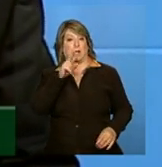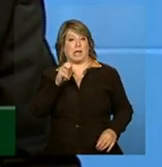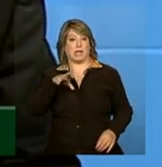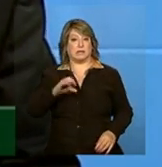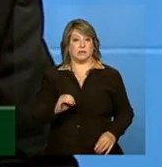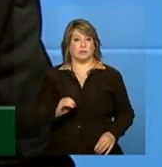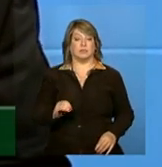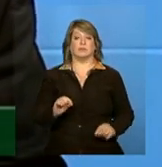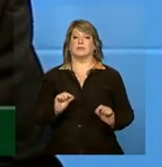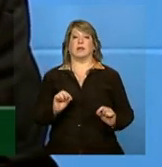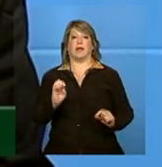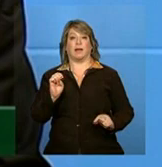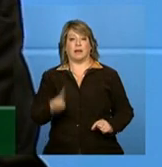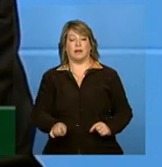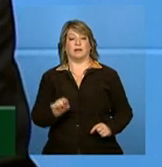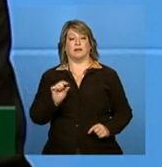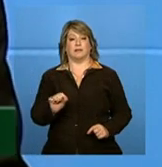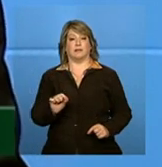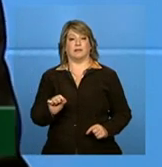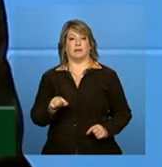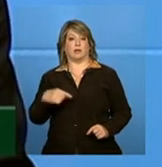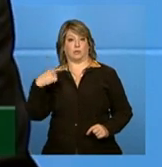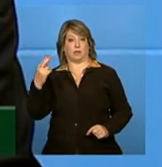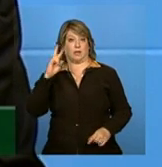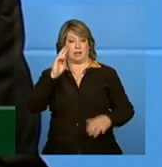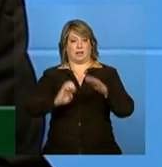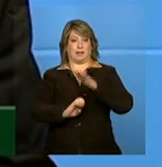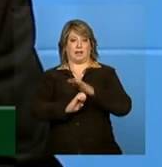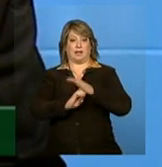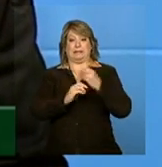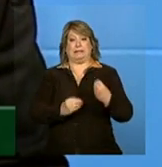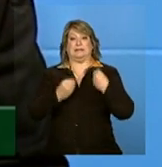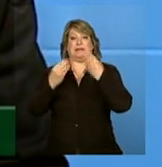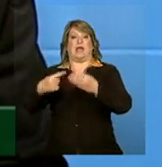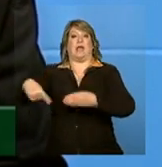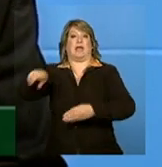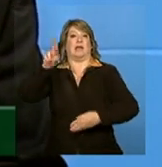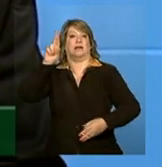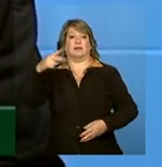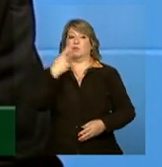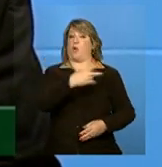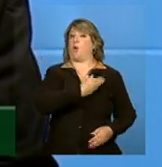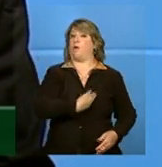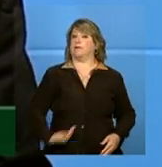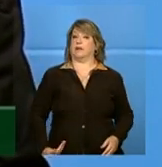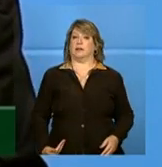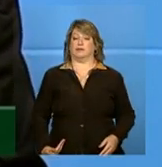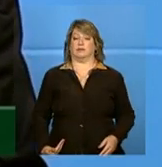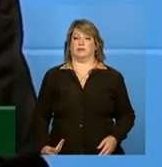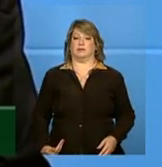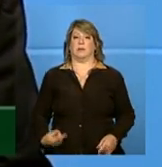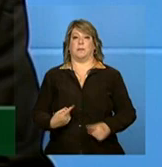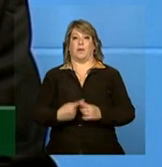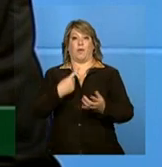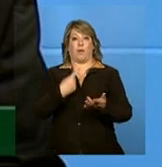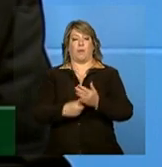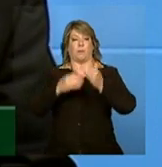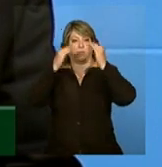o que consiste em passar para as empresas a responsabilidade do governo de velar pelo cumprimento da